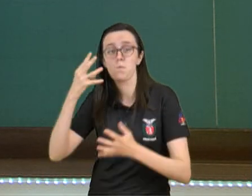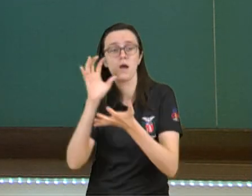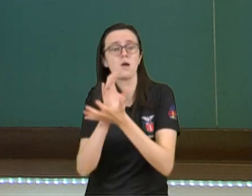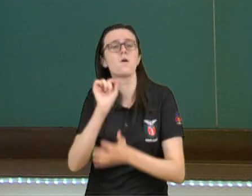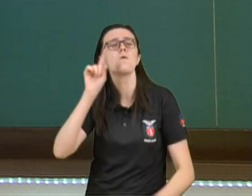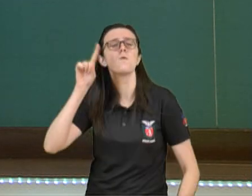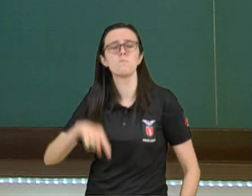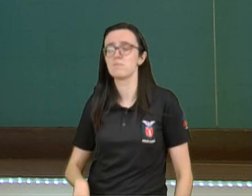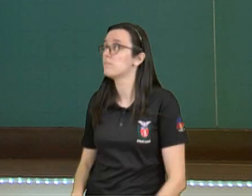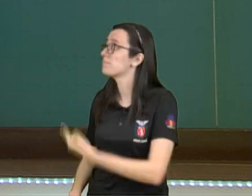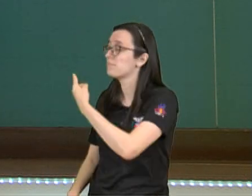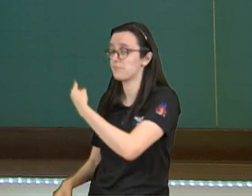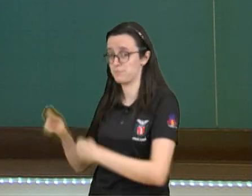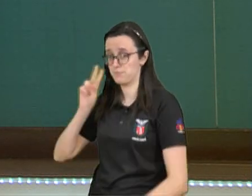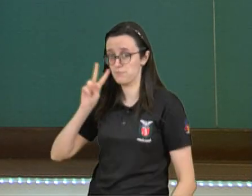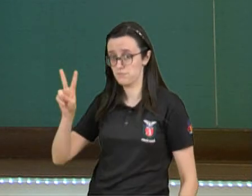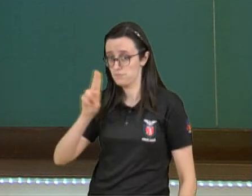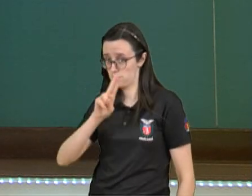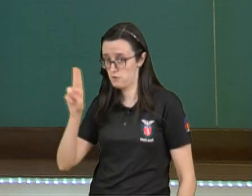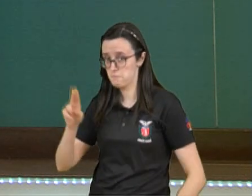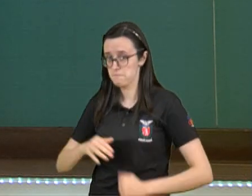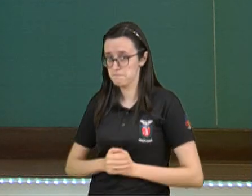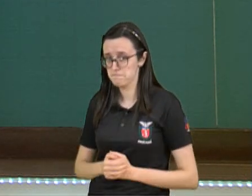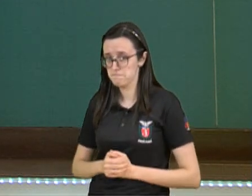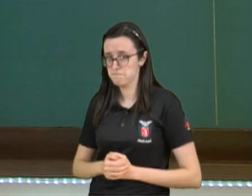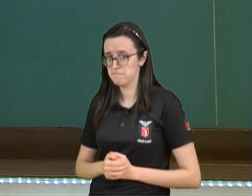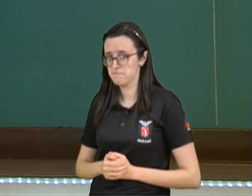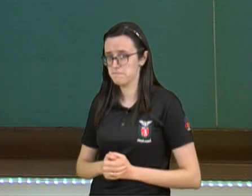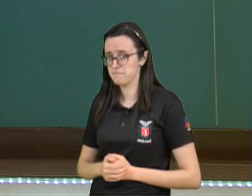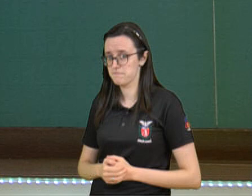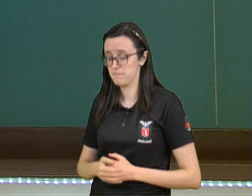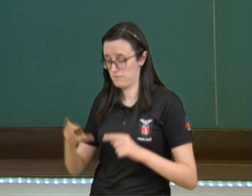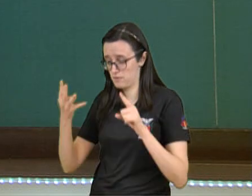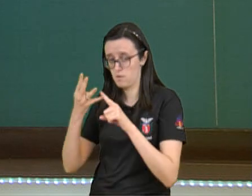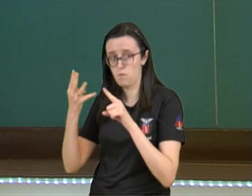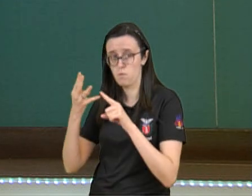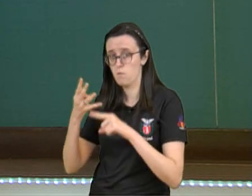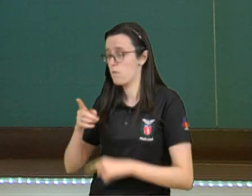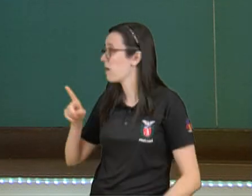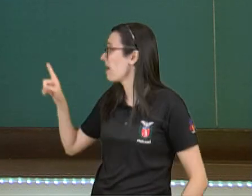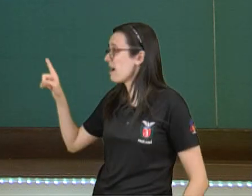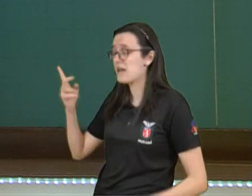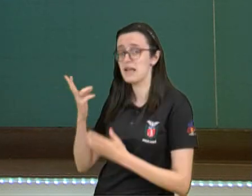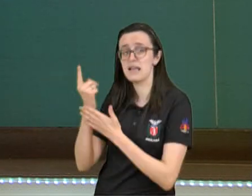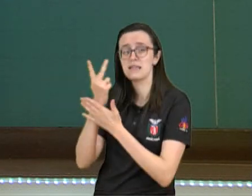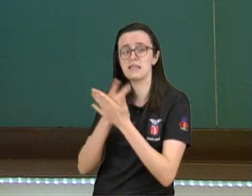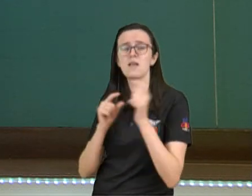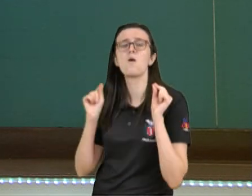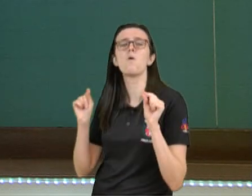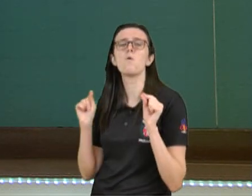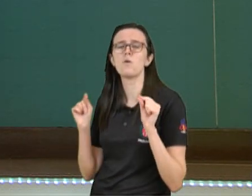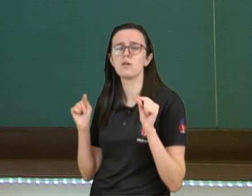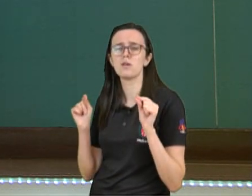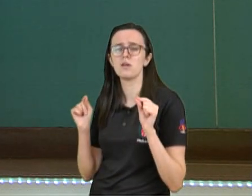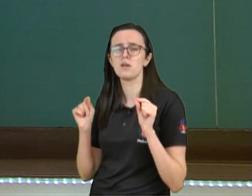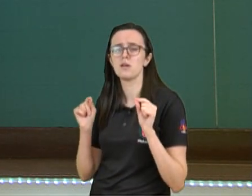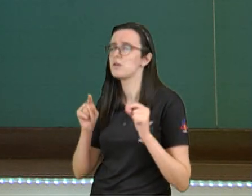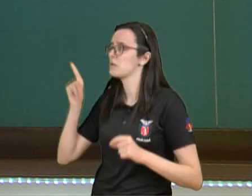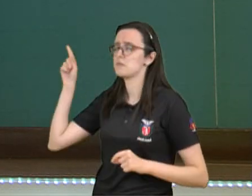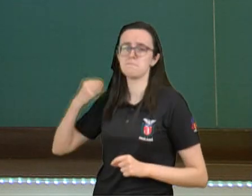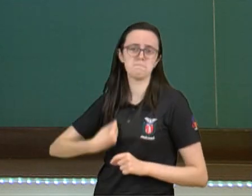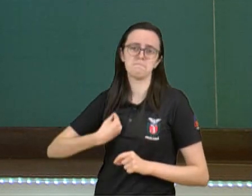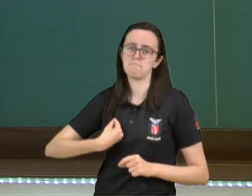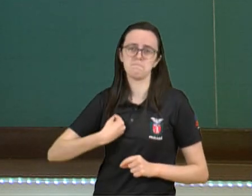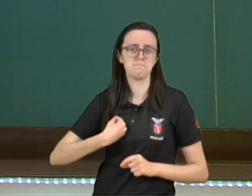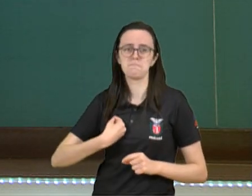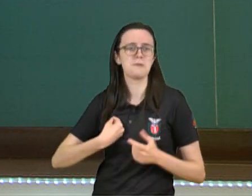os esporozoários. Percebam o quarto e o último desenho. São estruturas que não estão